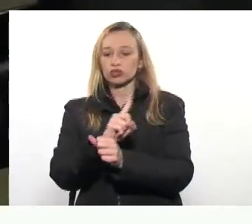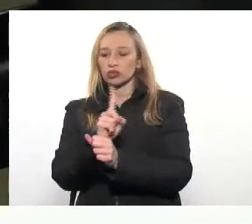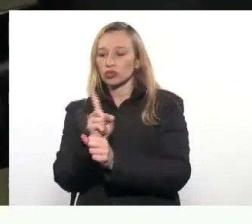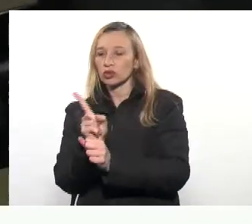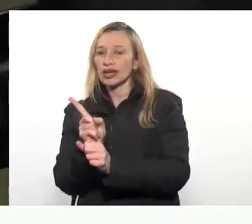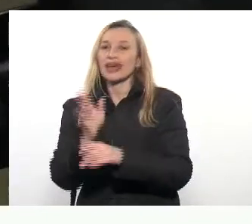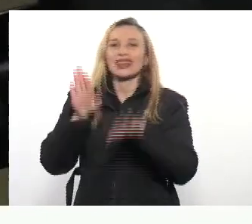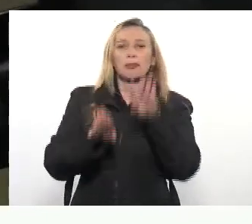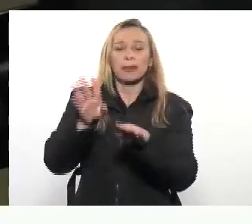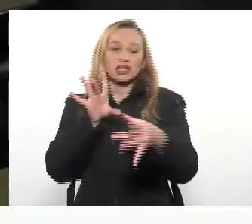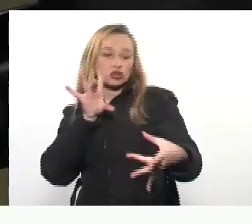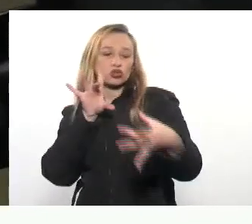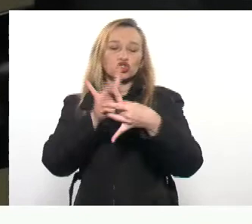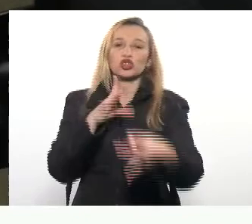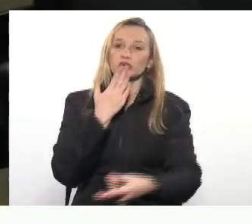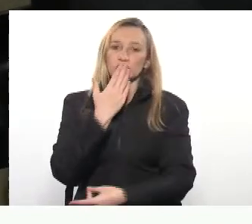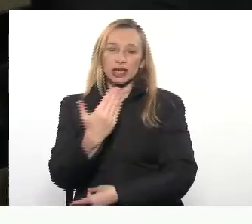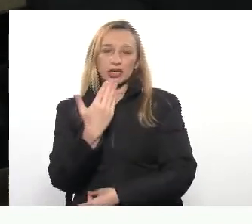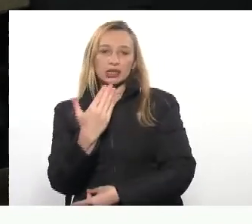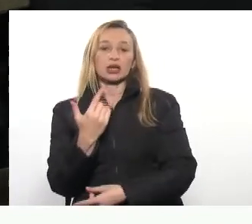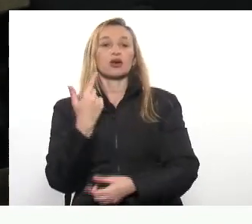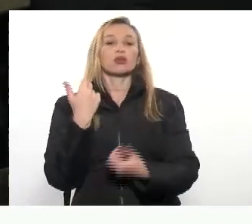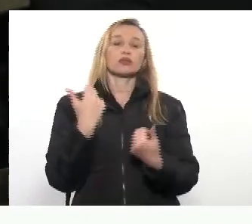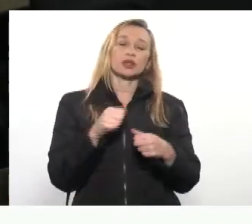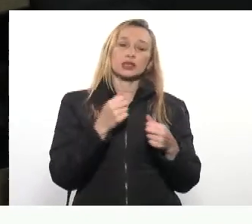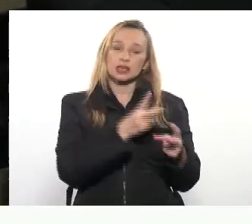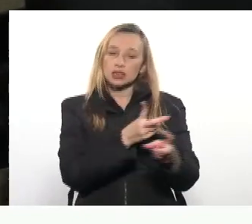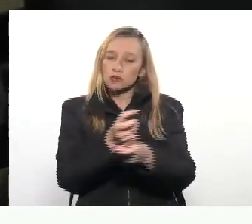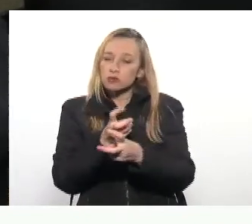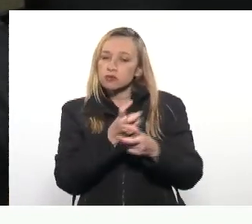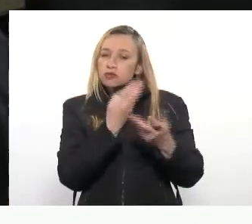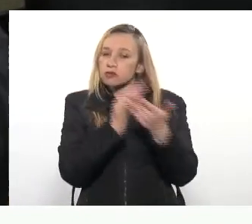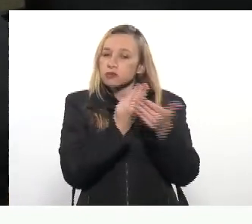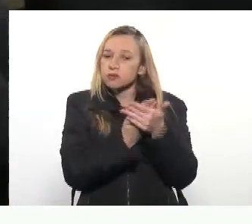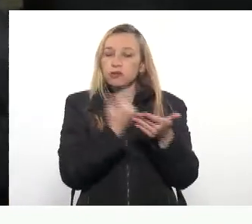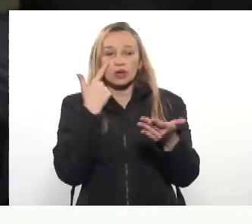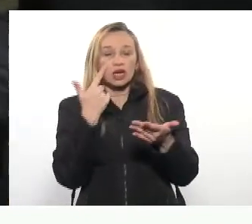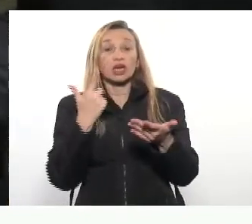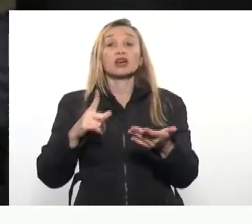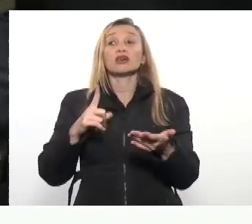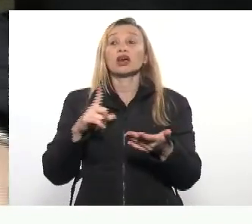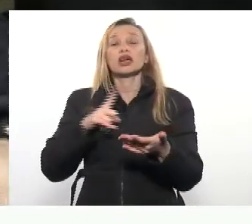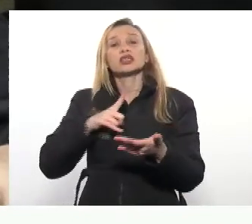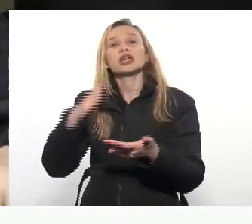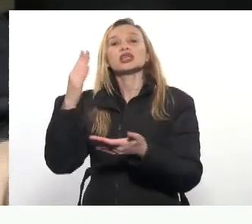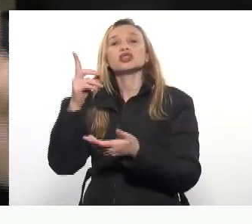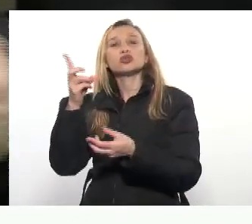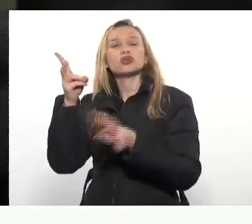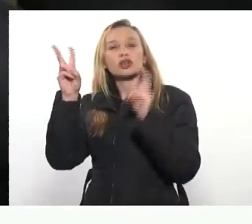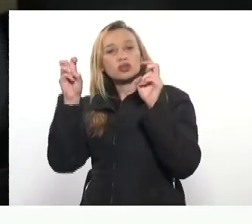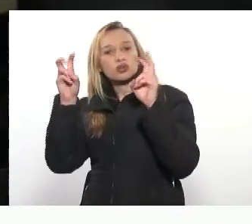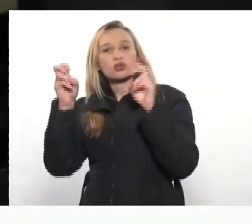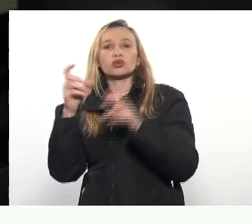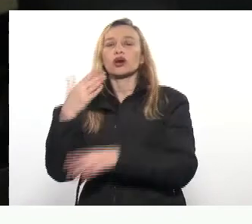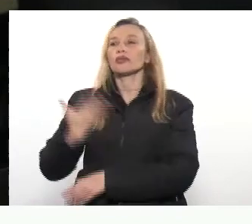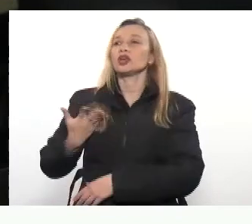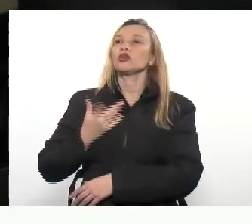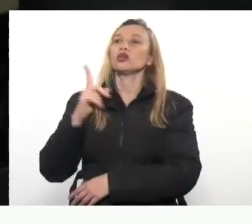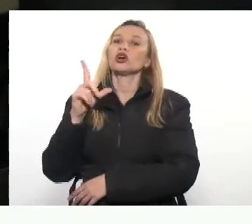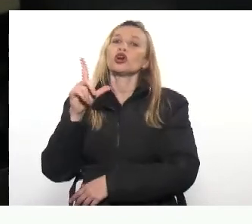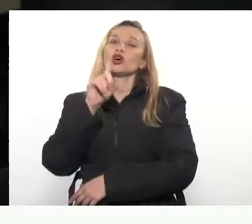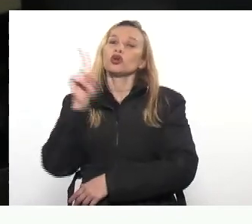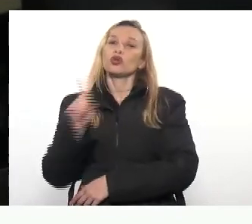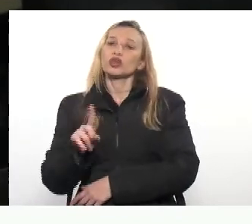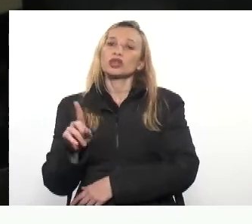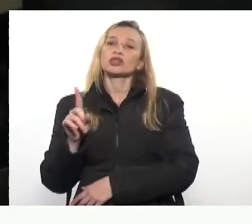de ligação, né? Isso é uma questão técnica. Aliás, quem bem entende do assunto, está aqui o nosso companheiro Luiz Cláudio, né, que é o gestor da